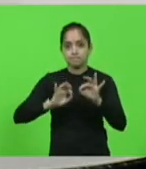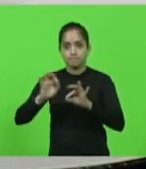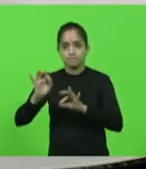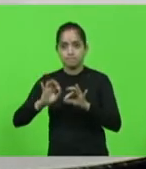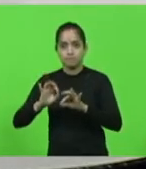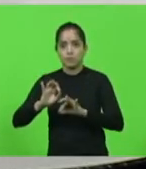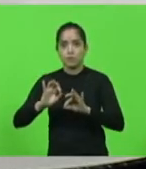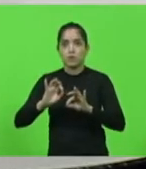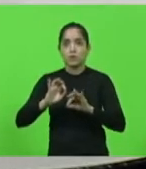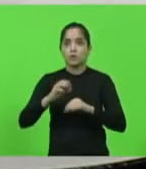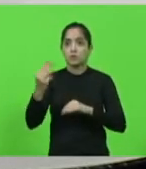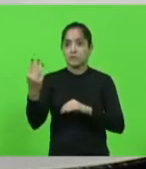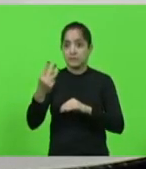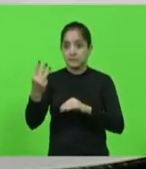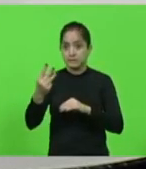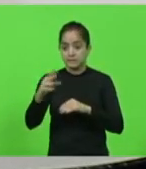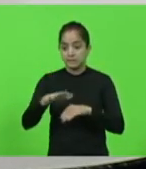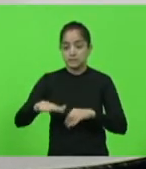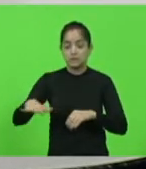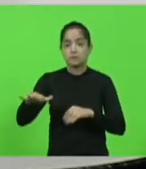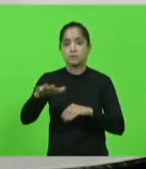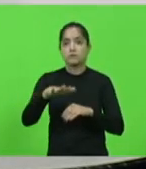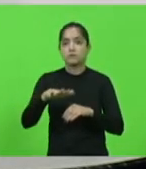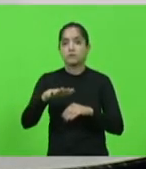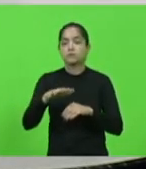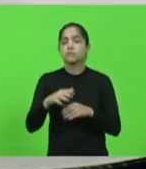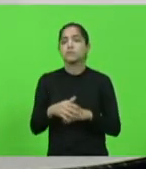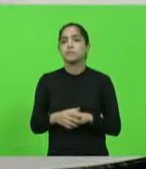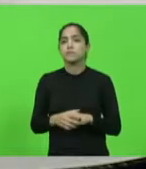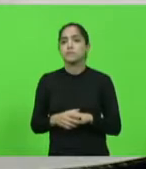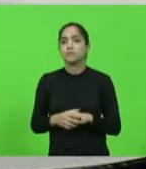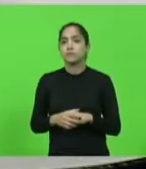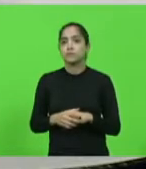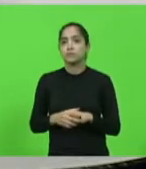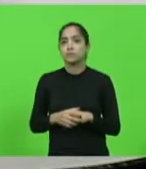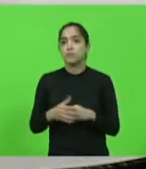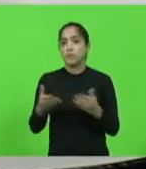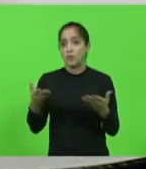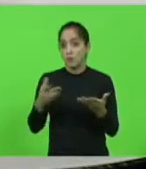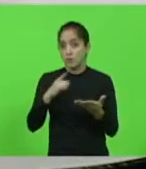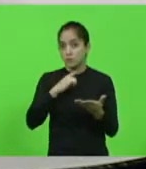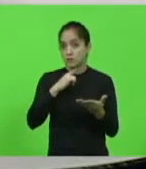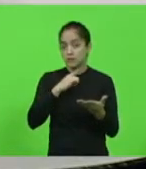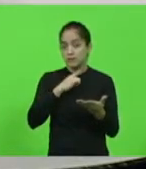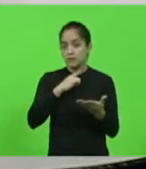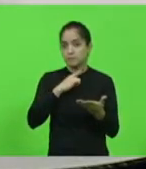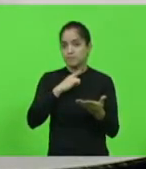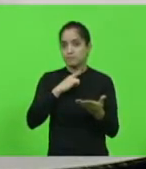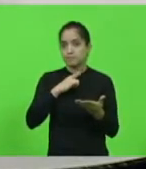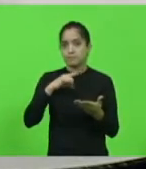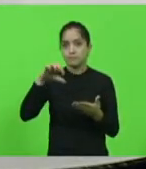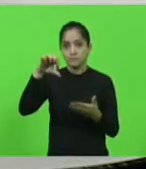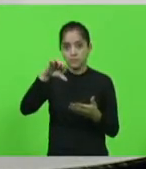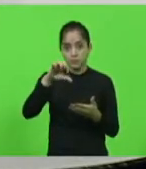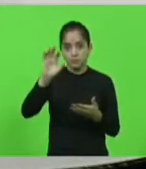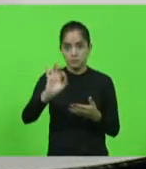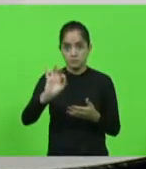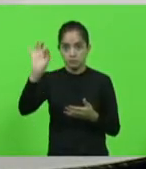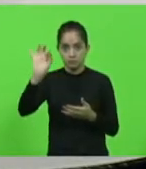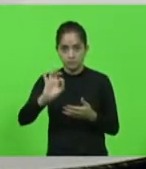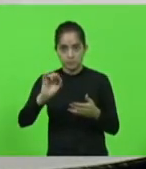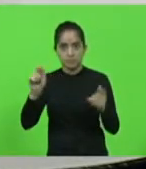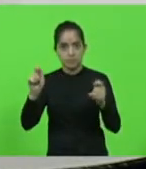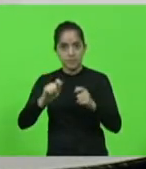setor. Senhor presidente, nós temos hoje já 9%